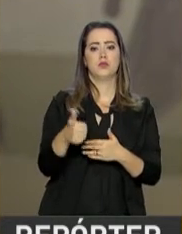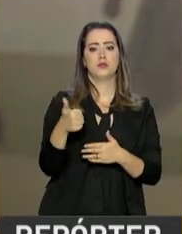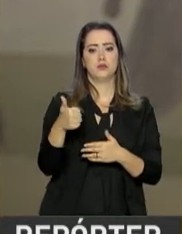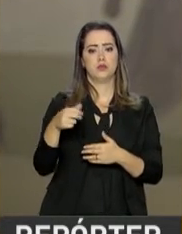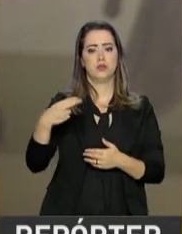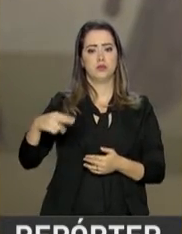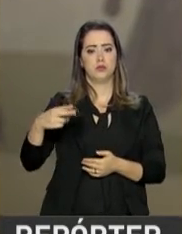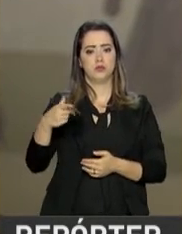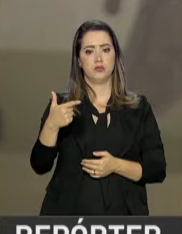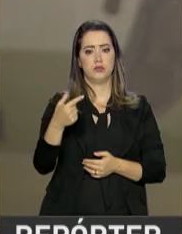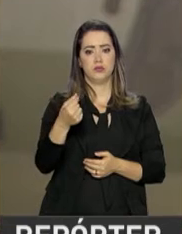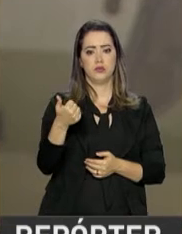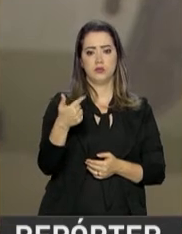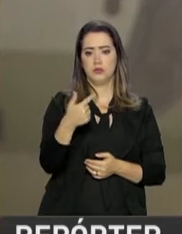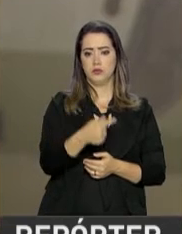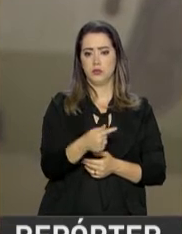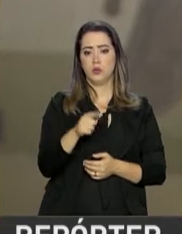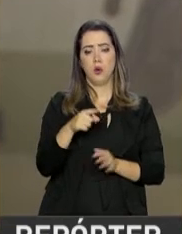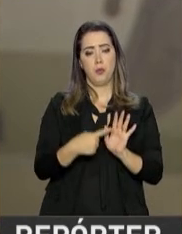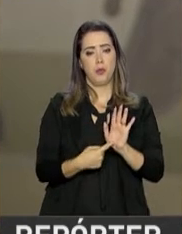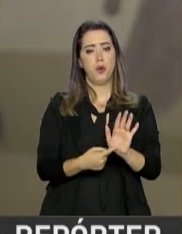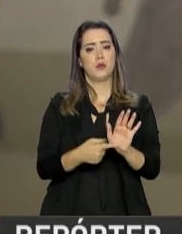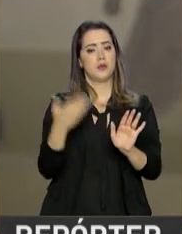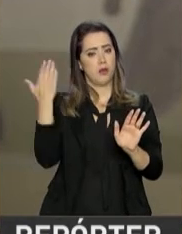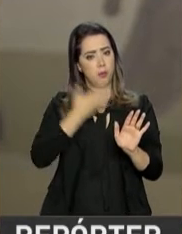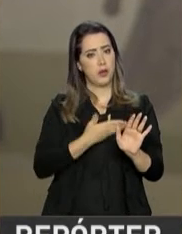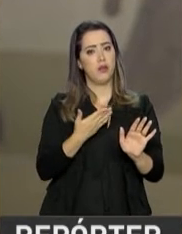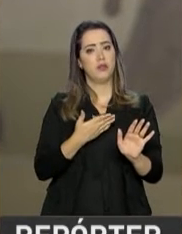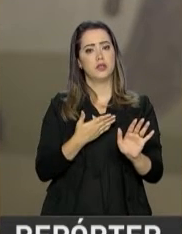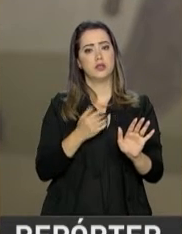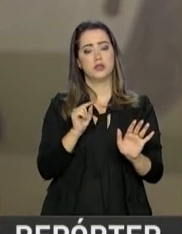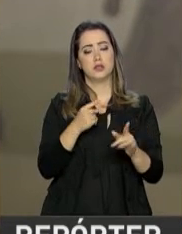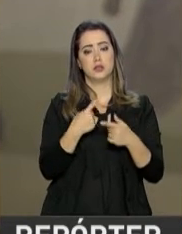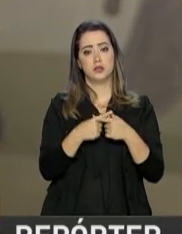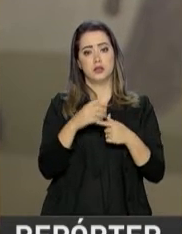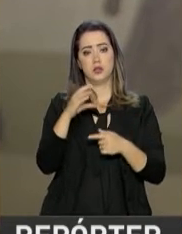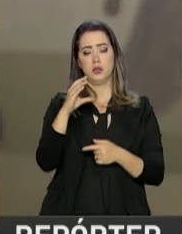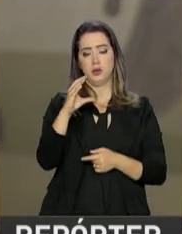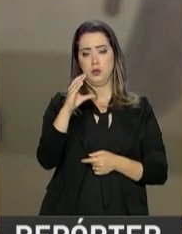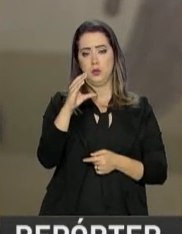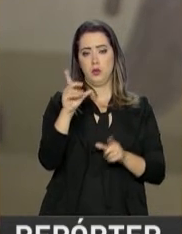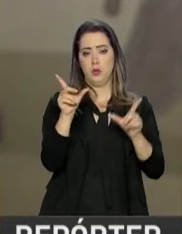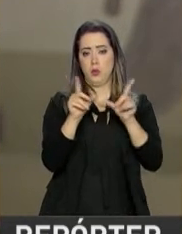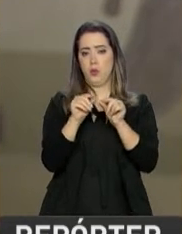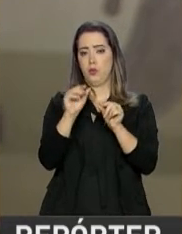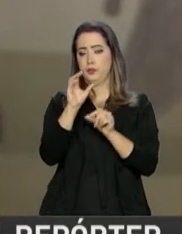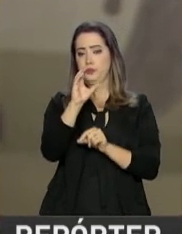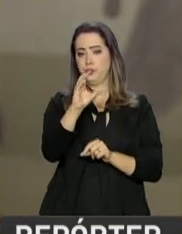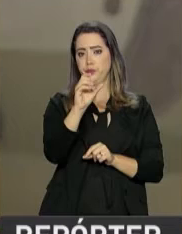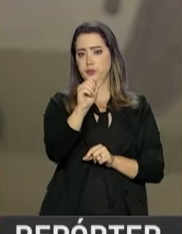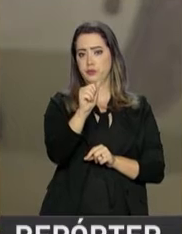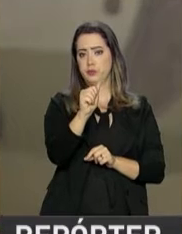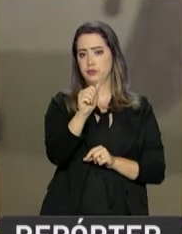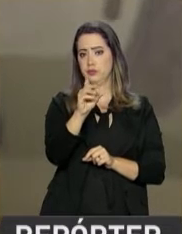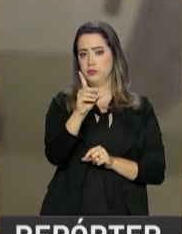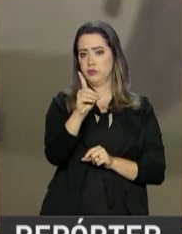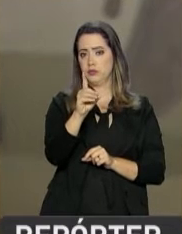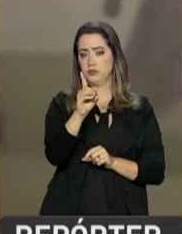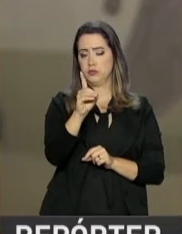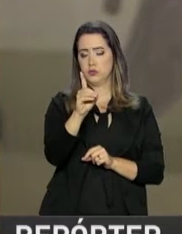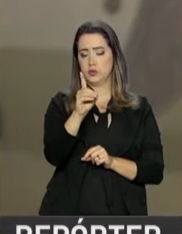de 2017 comprovam isso segundo o caged só em abril deste ano tivemos